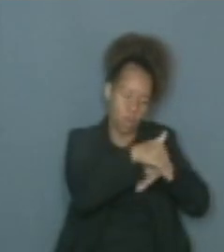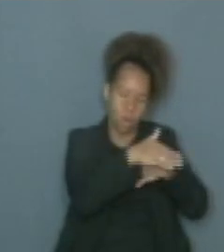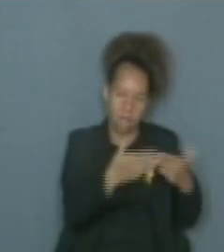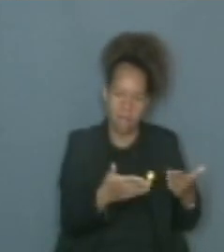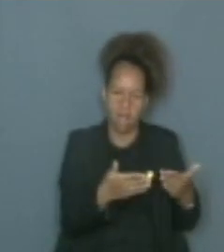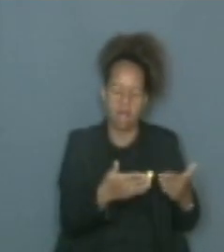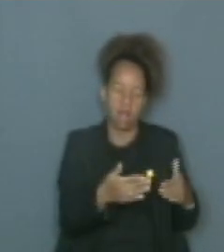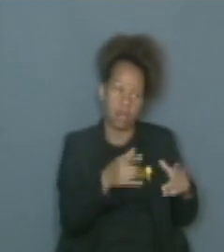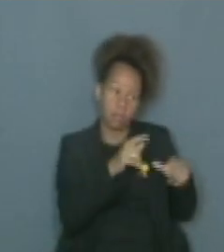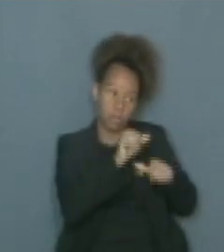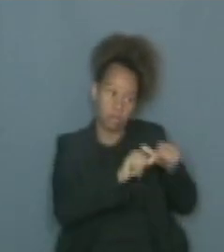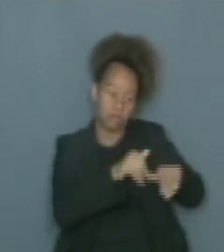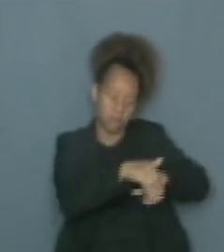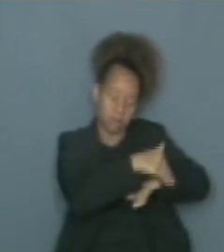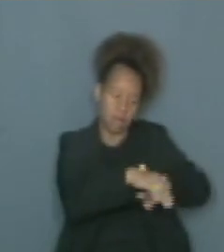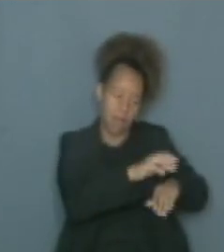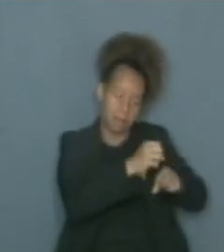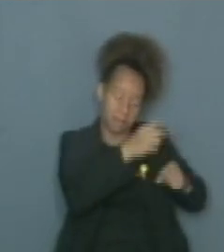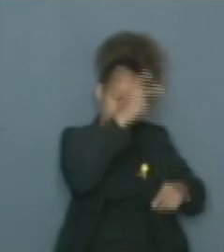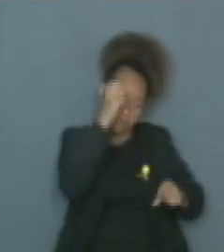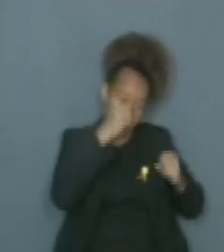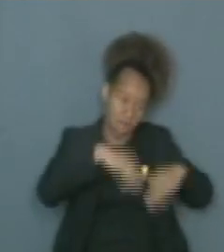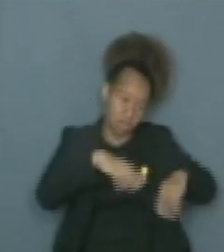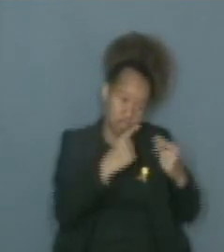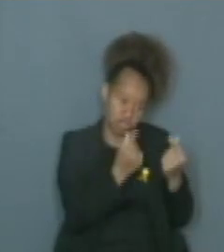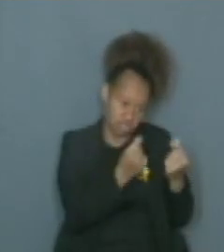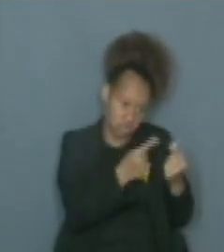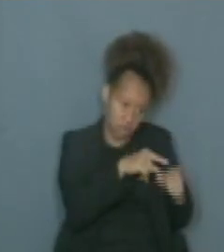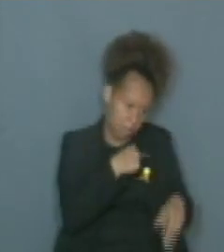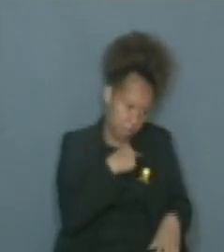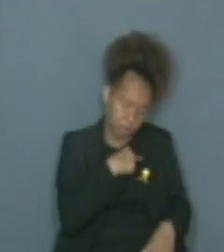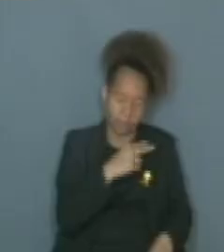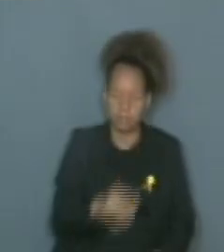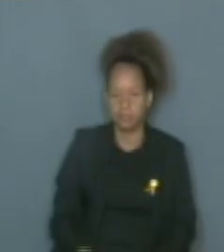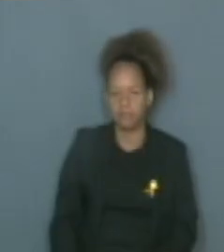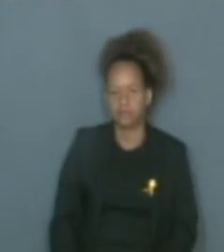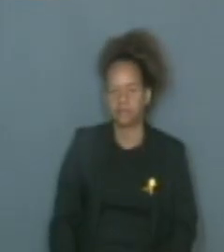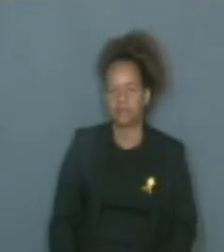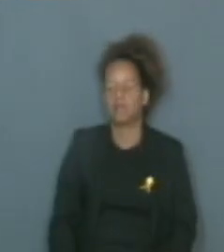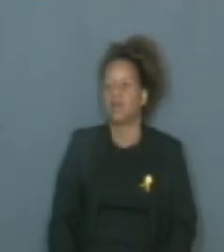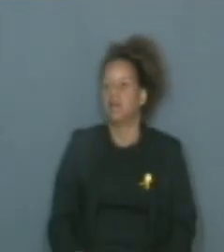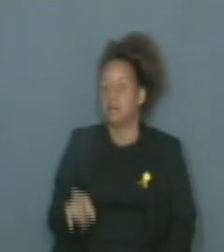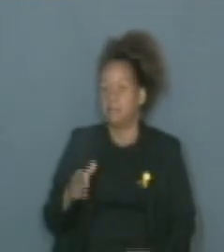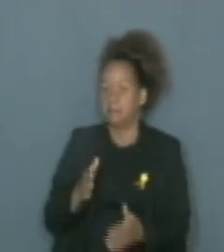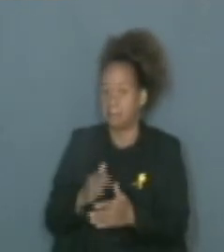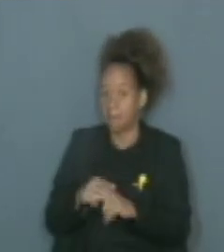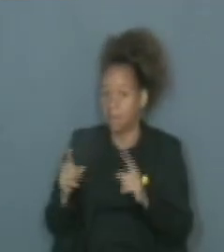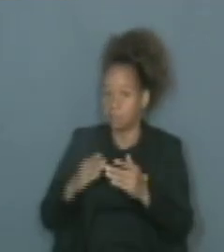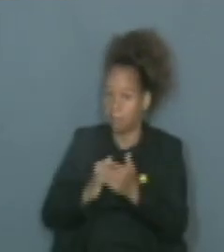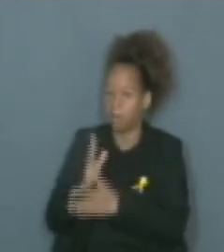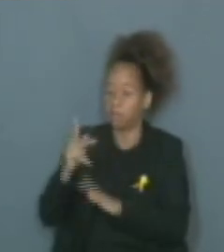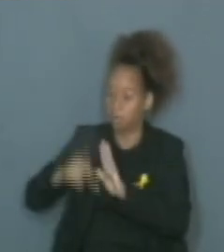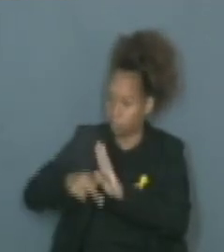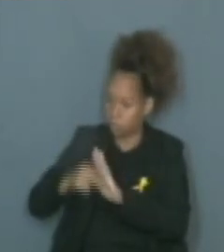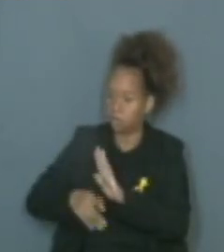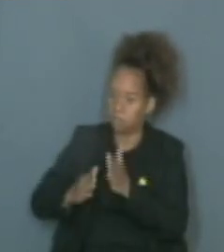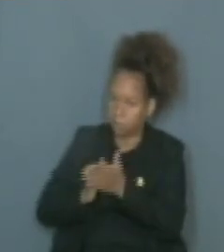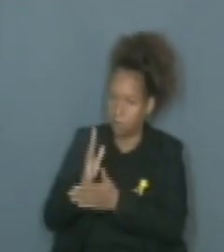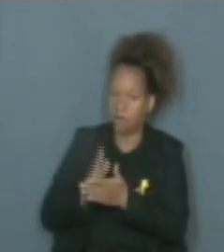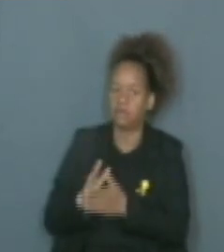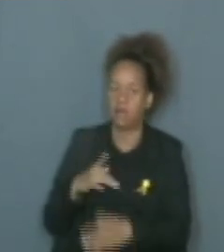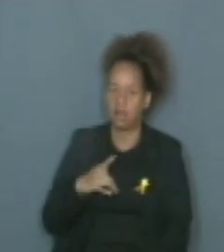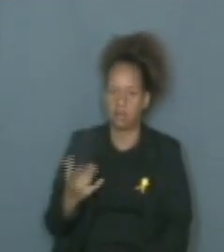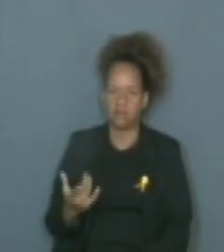e trocando a placa da rua, a prefeitura vai gastar dinheiro, então você não pode. Mas pode aprovar projetos que, de fato,